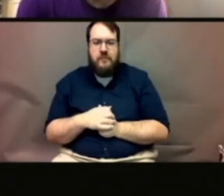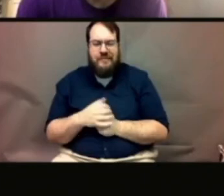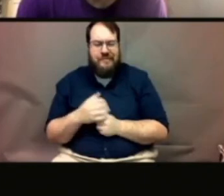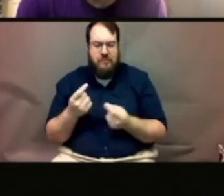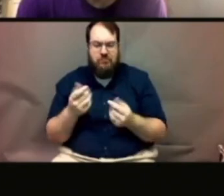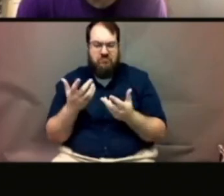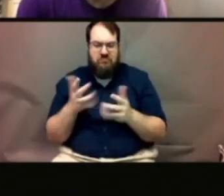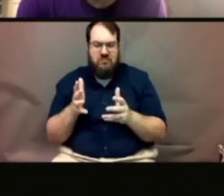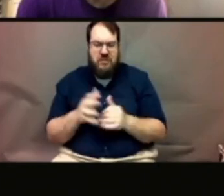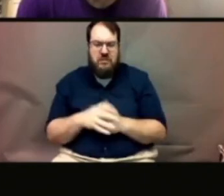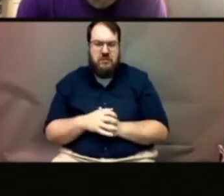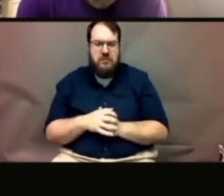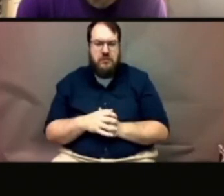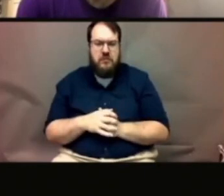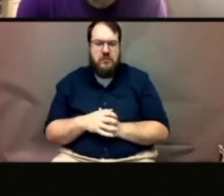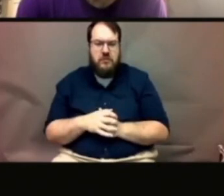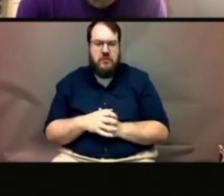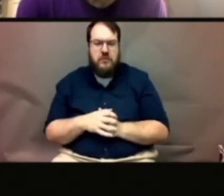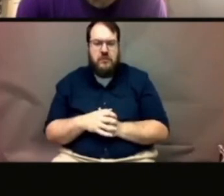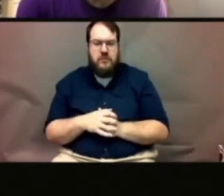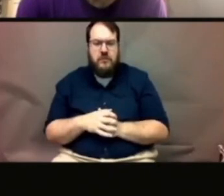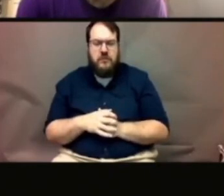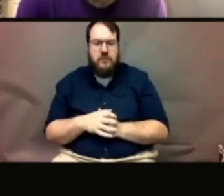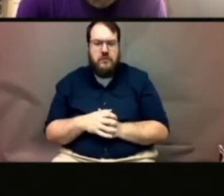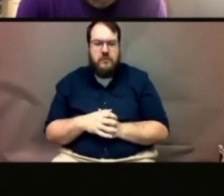Deixa eu fazer isso aqui, espera.